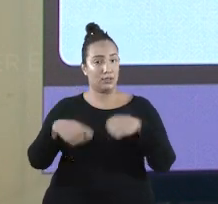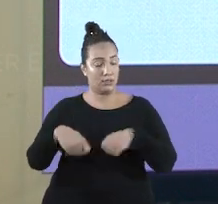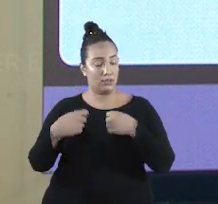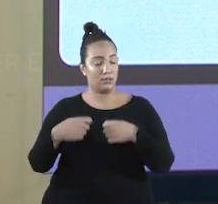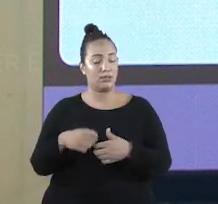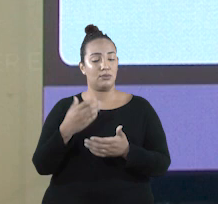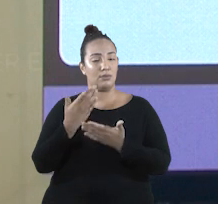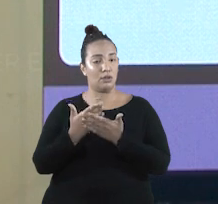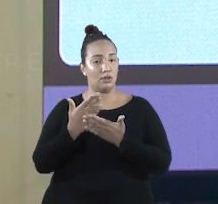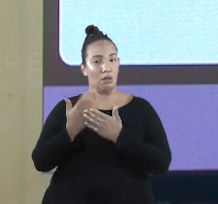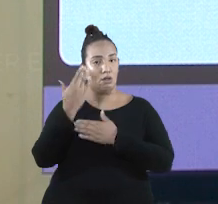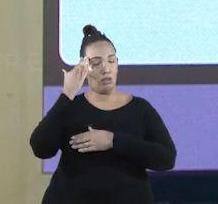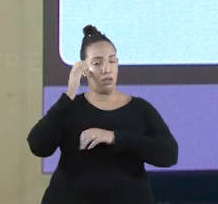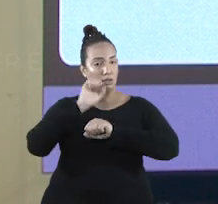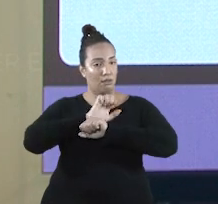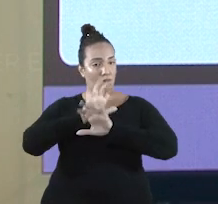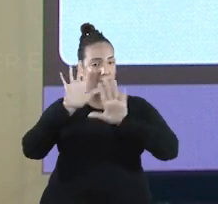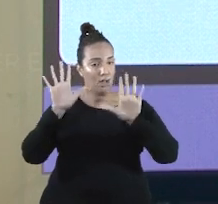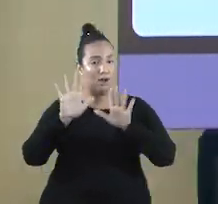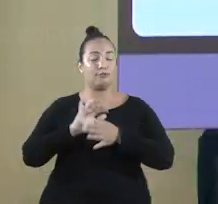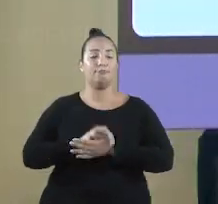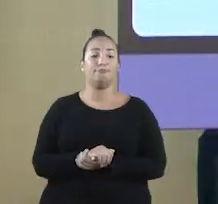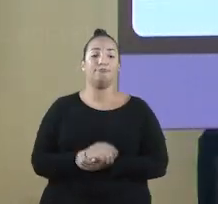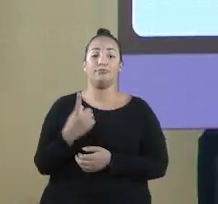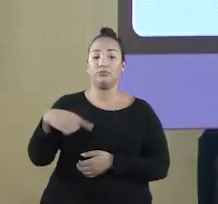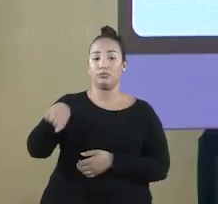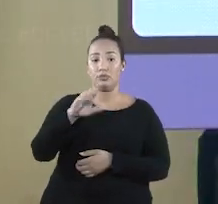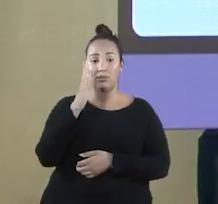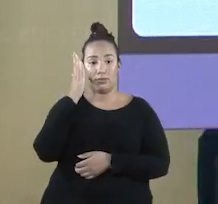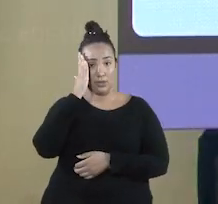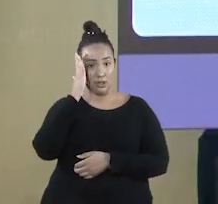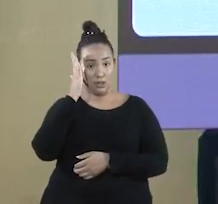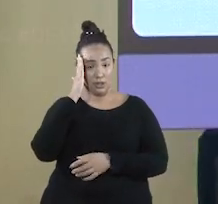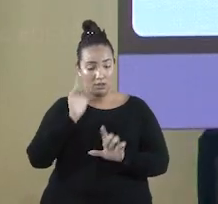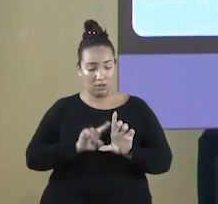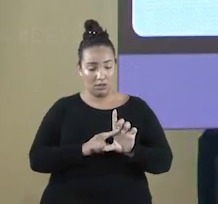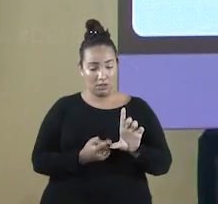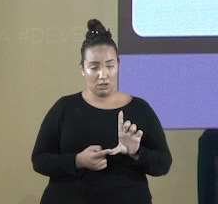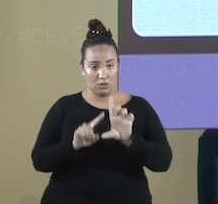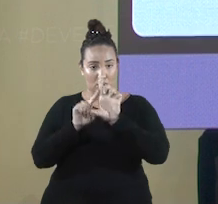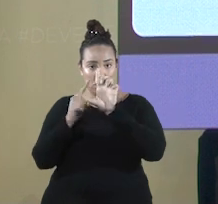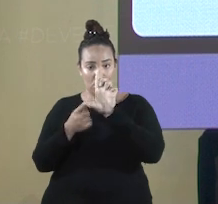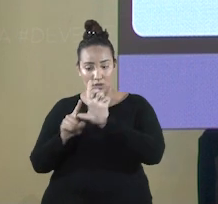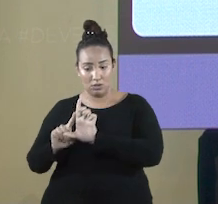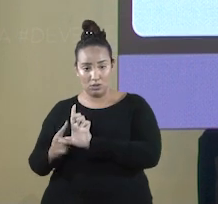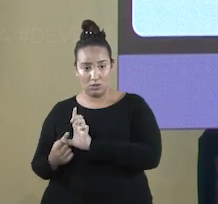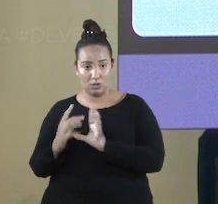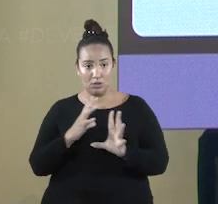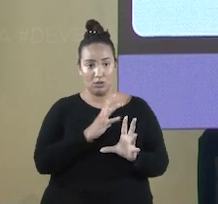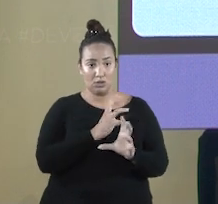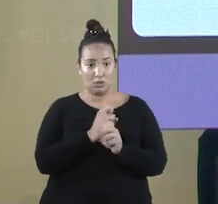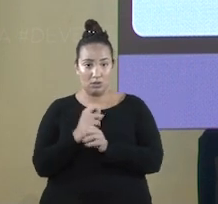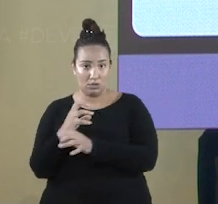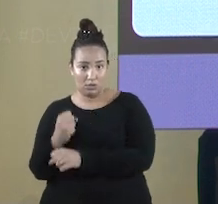e necessários para o melhor entendimento. Sabemos que a soma interna dos ângulos de qualquer